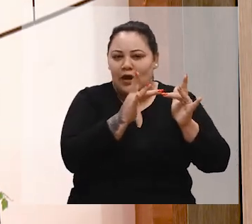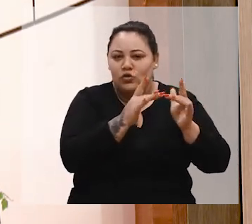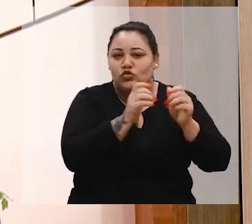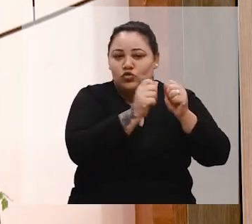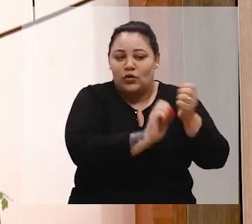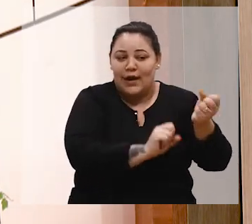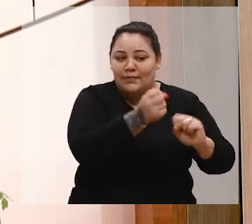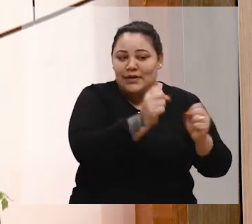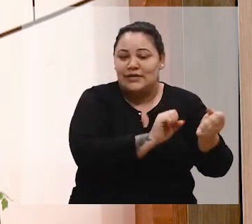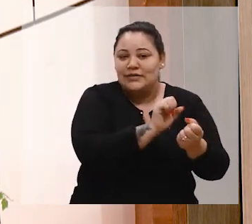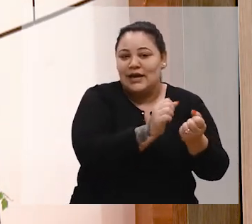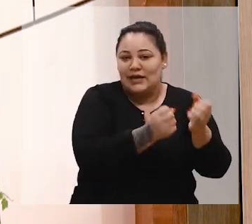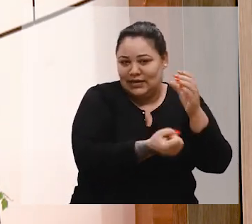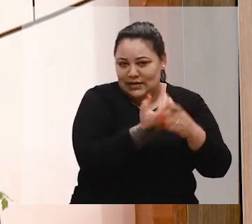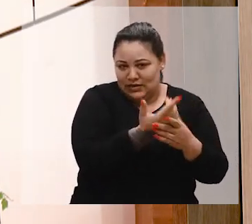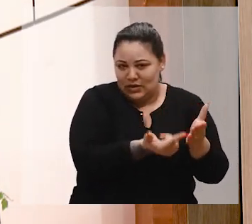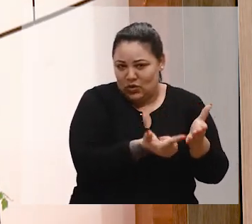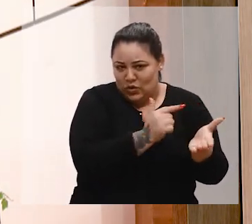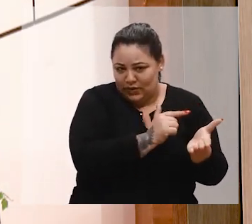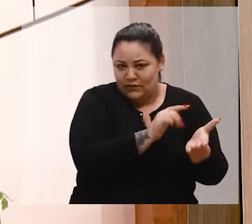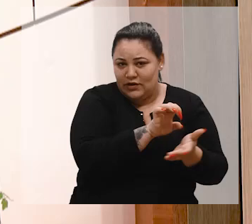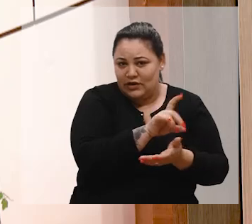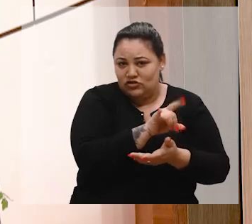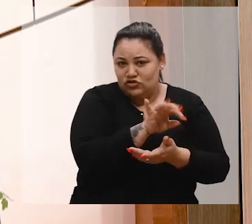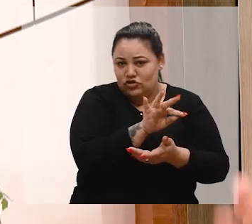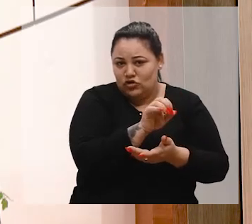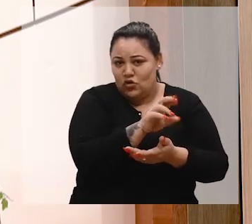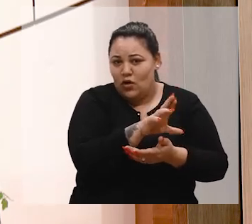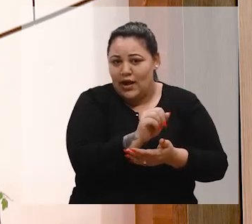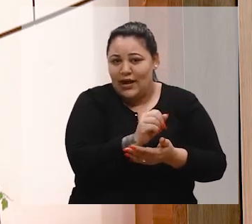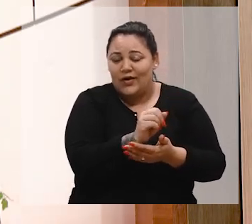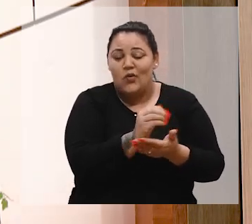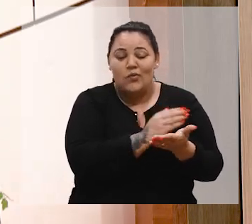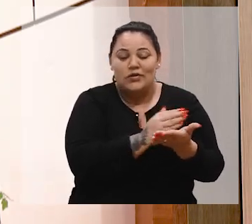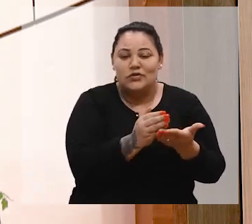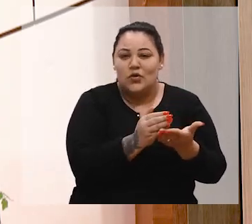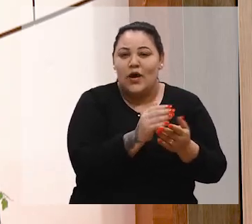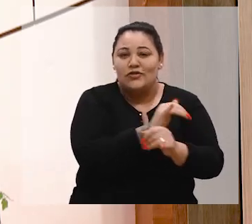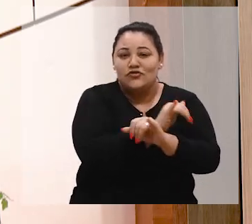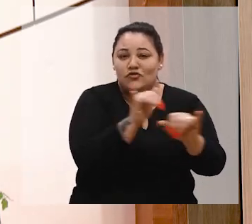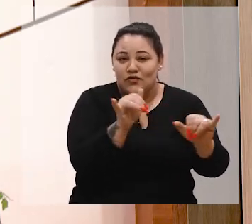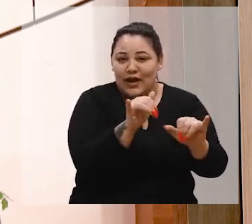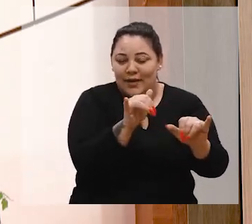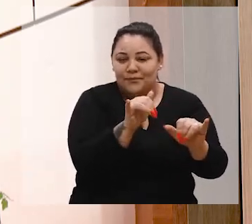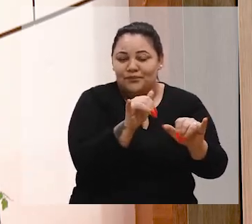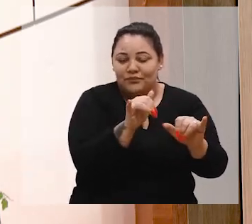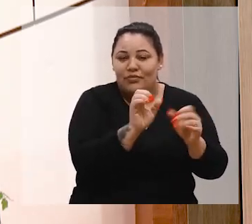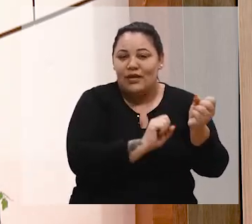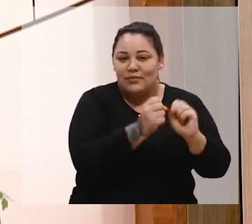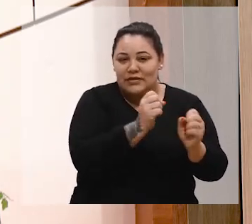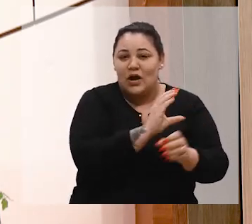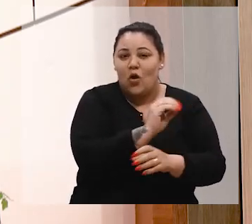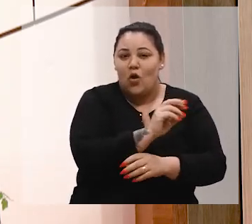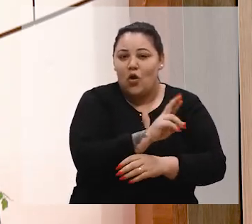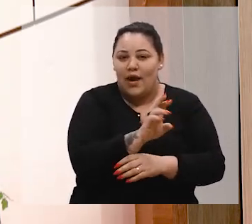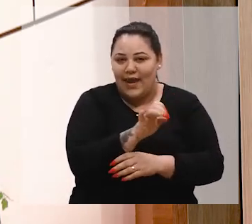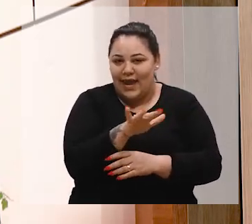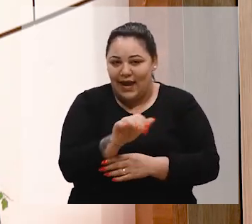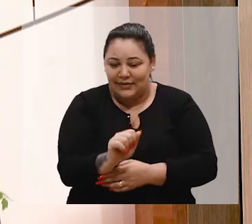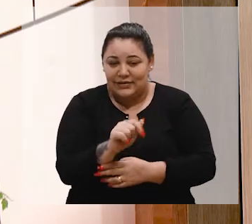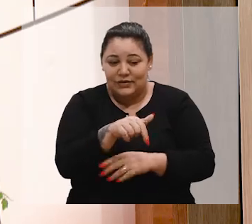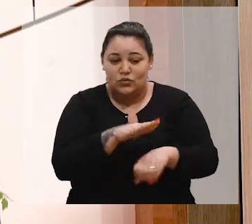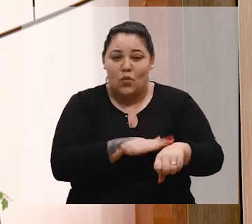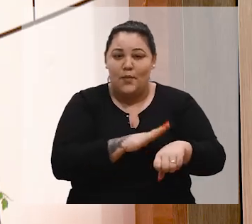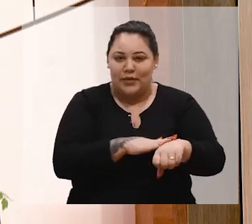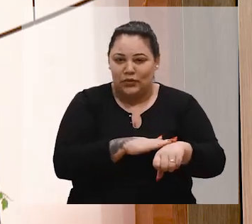a editora que começou a publicar esse material, né, que é a editora Correa, editora educacional Correa, e